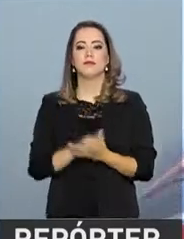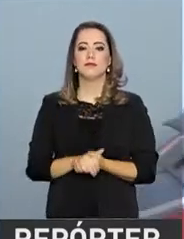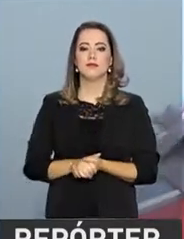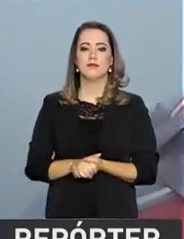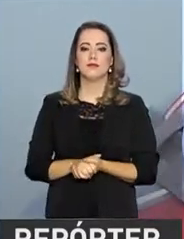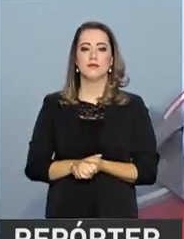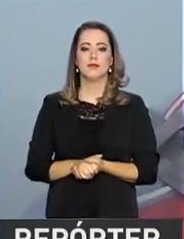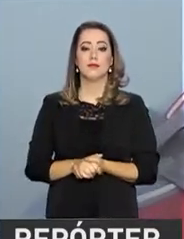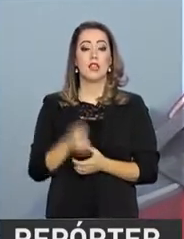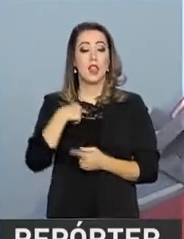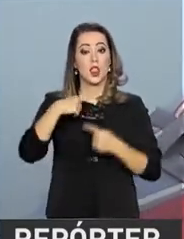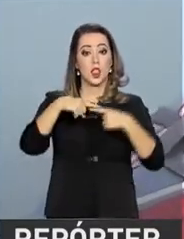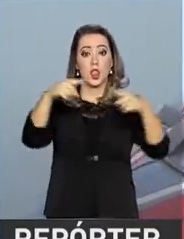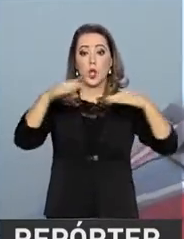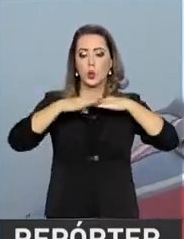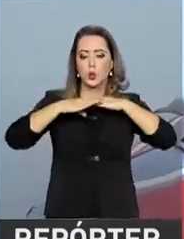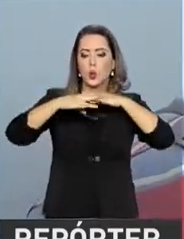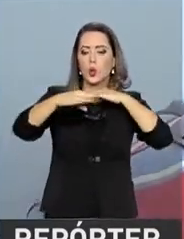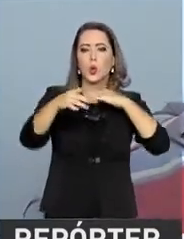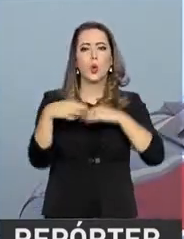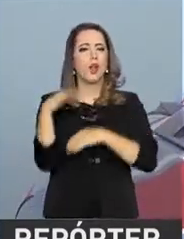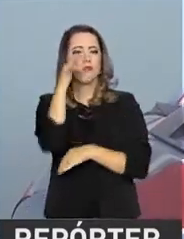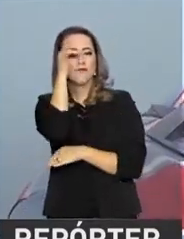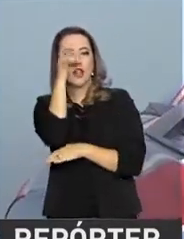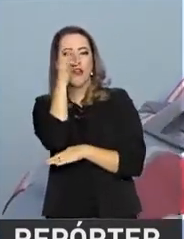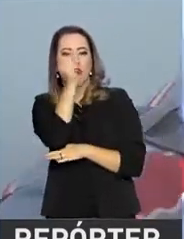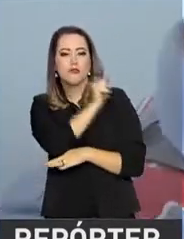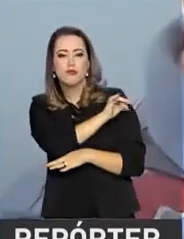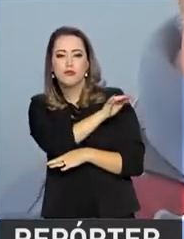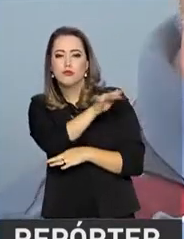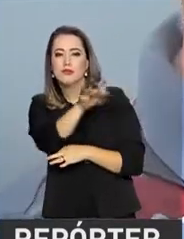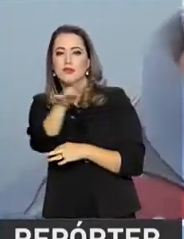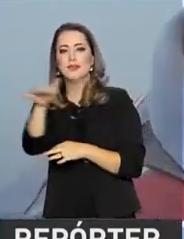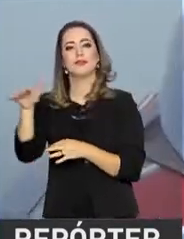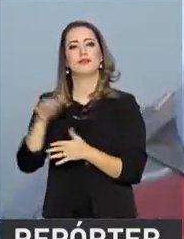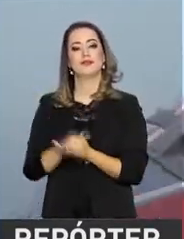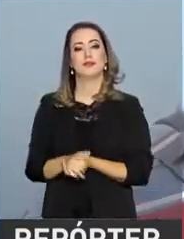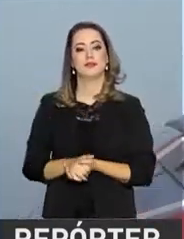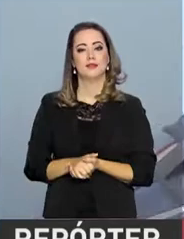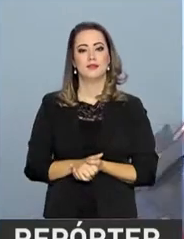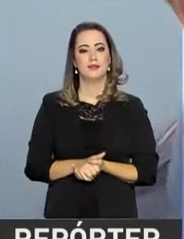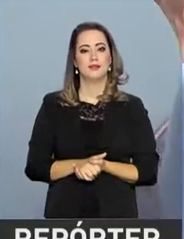embora anda tem jorge i